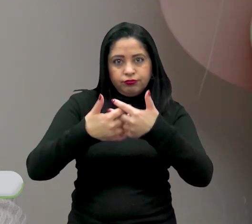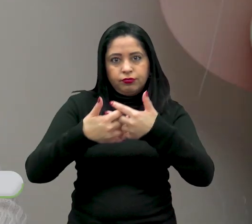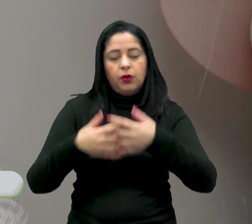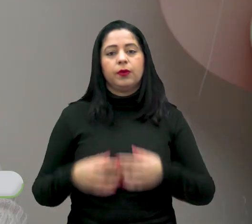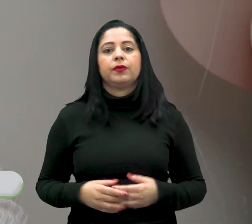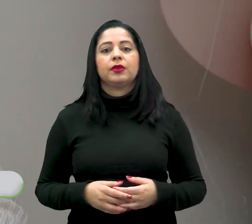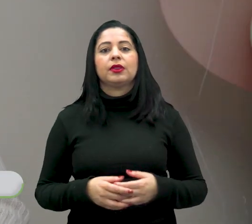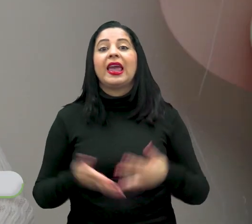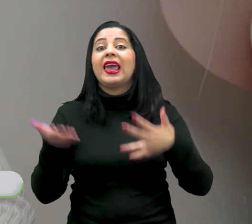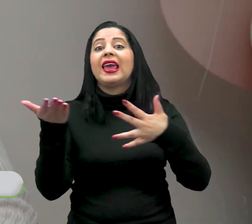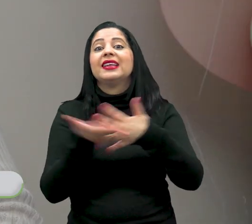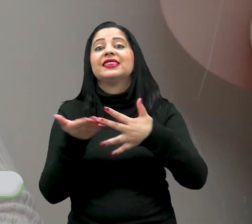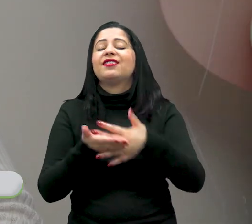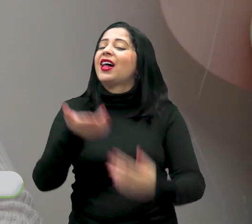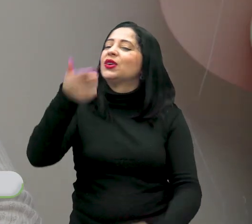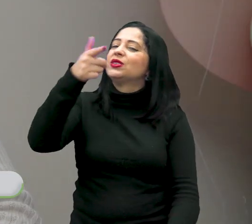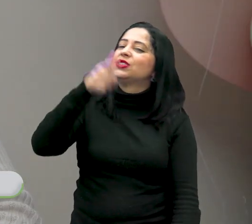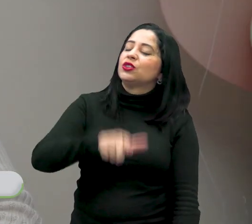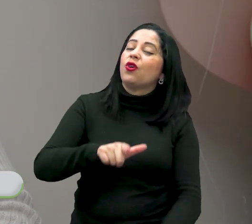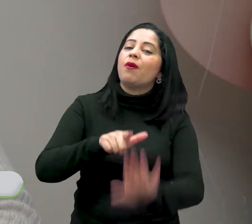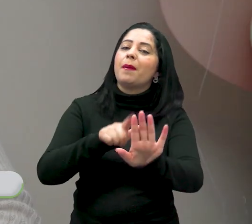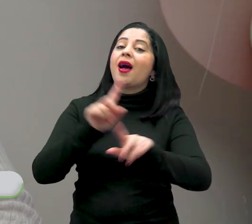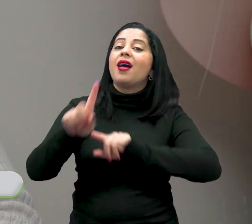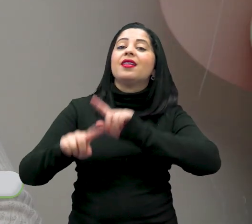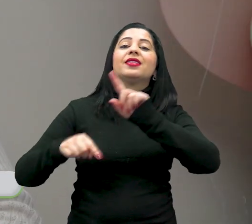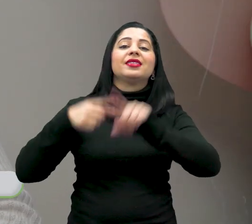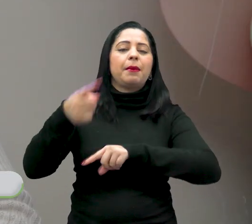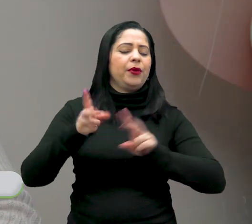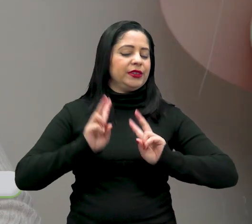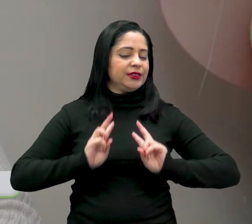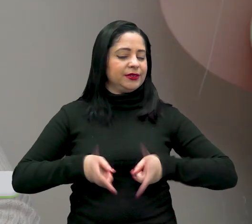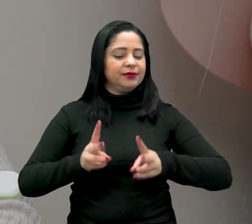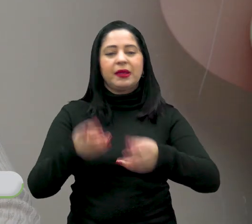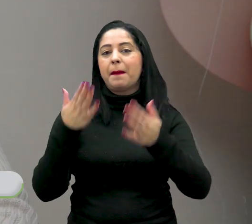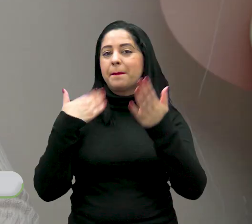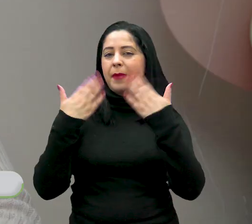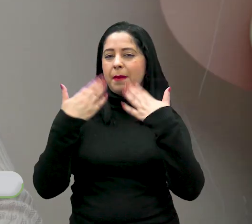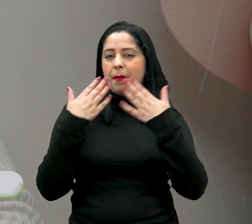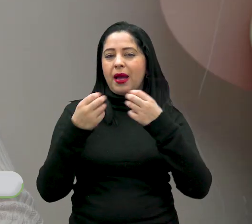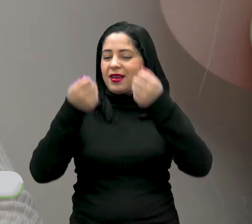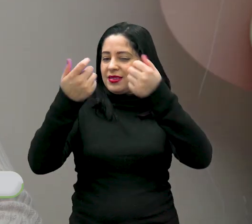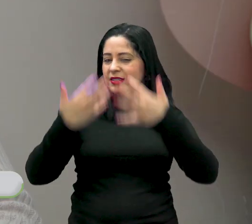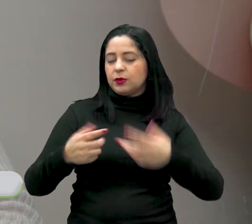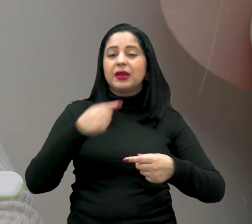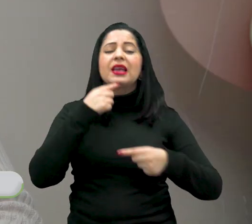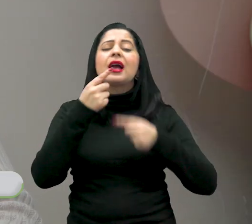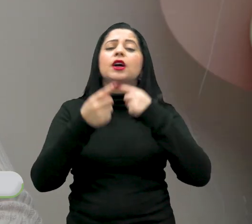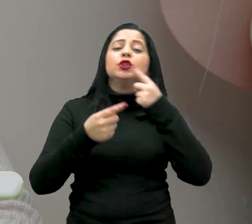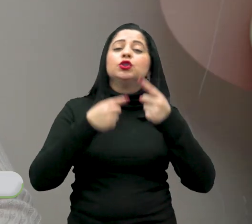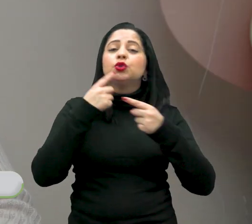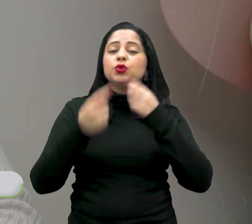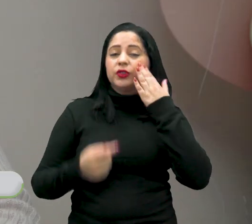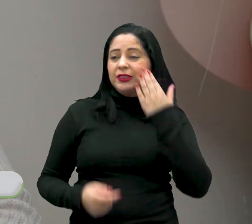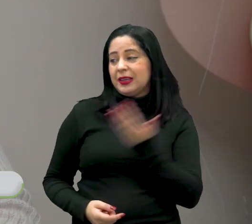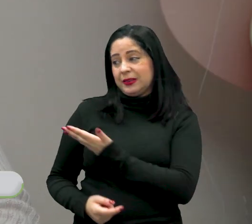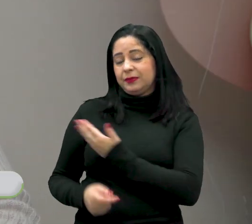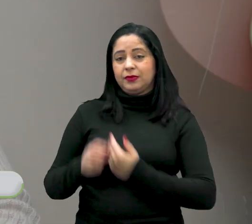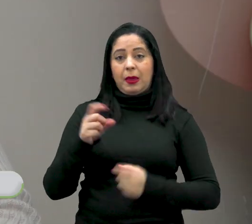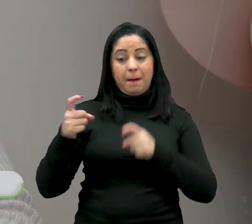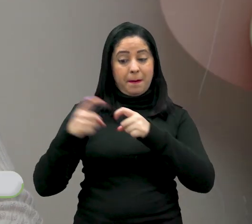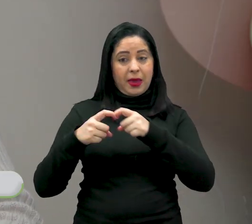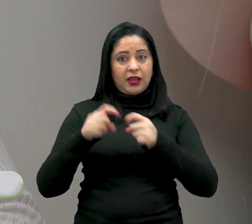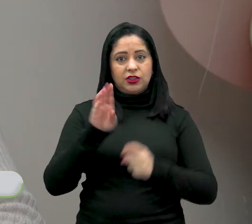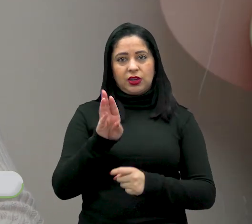Bom, pessoal, bora então para mais um intervalo, mas daqui a pouquinho a gente continua tirando as nossas dúvidas aqui no programa com a médica